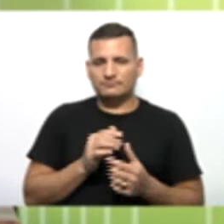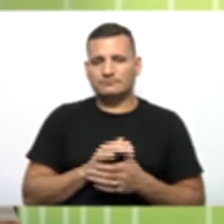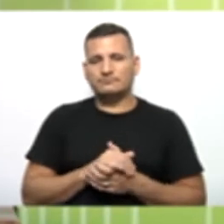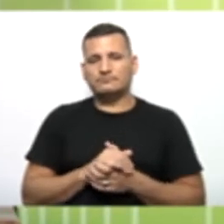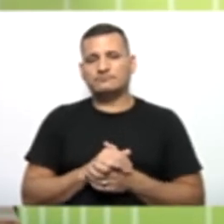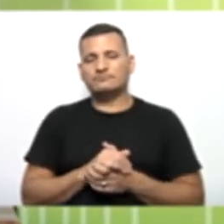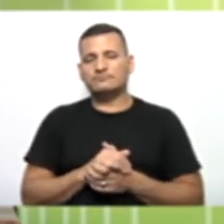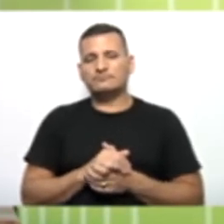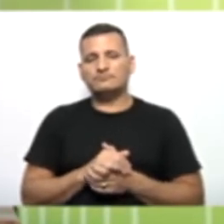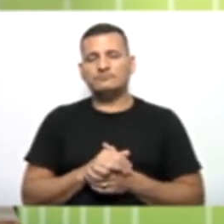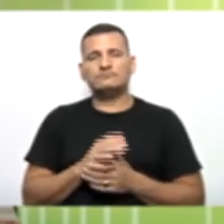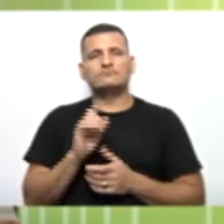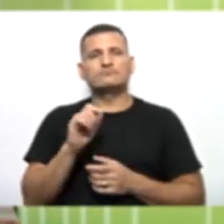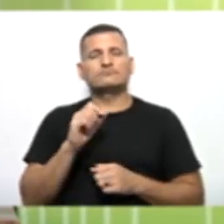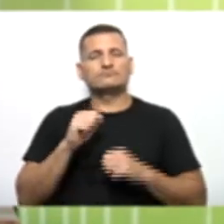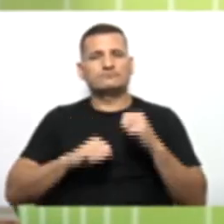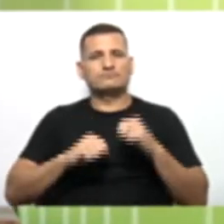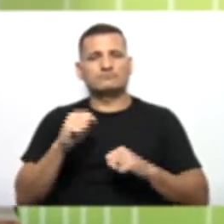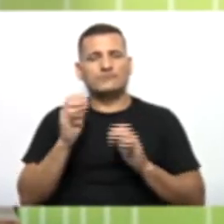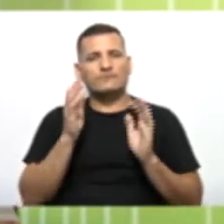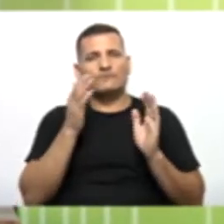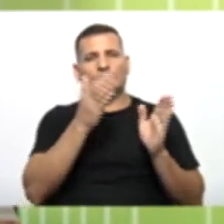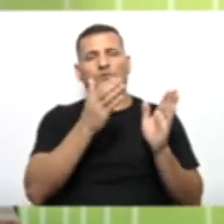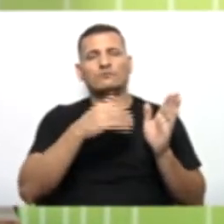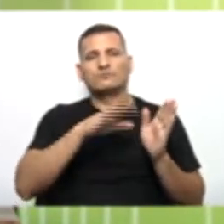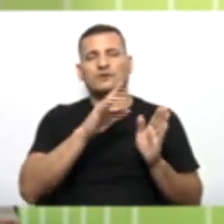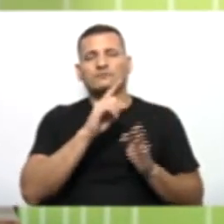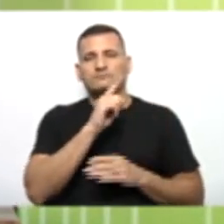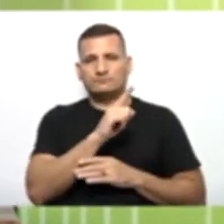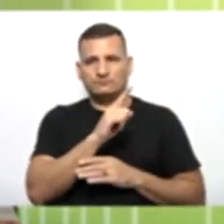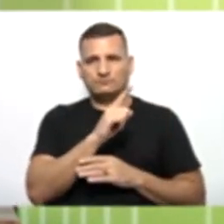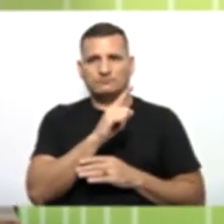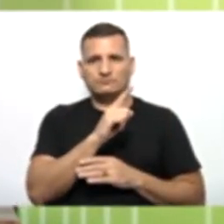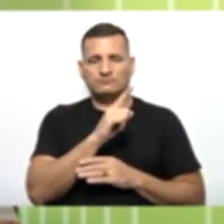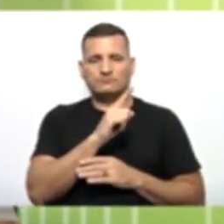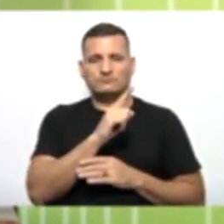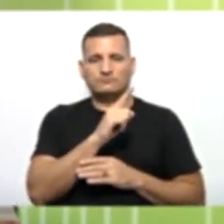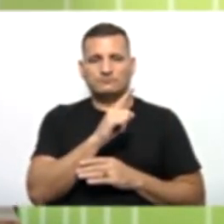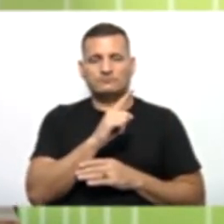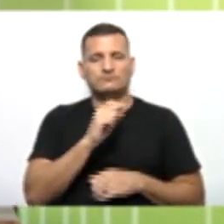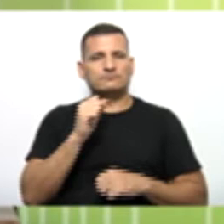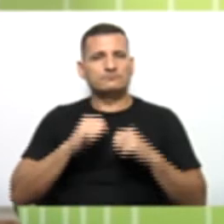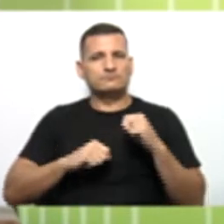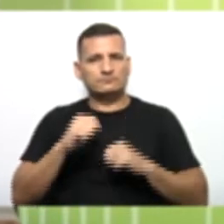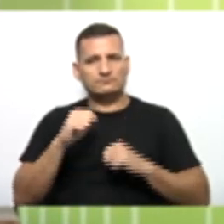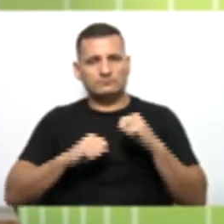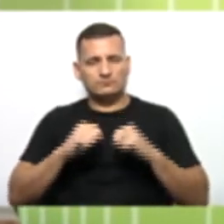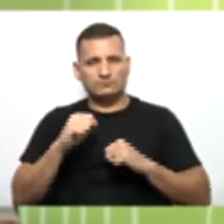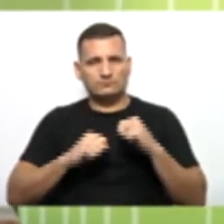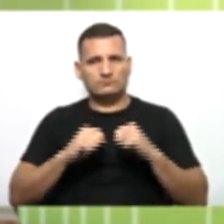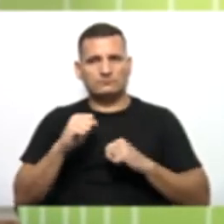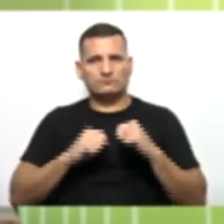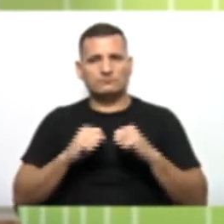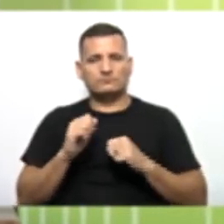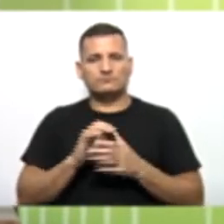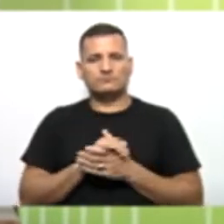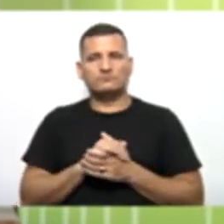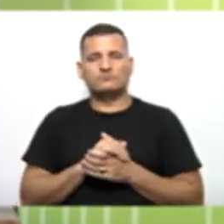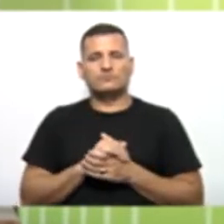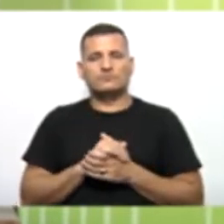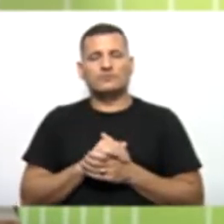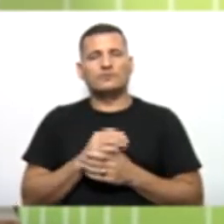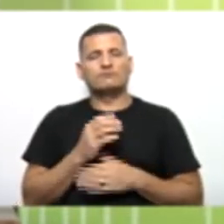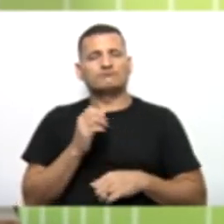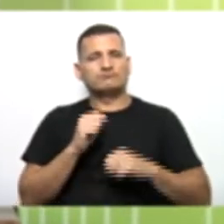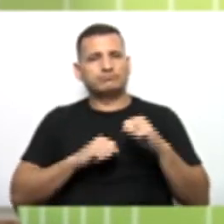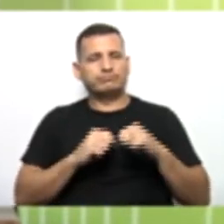faz com que a indústria tenha um foco maior sobre eles. Ou seja, a indústria vai produzir